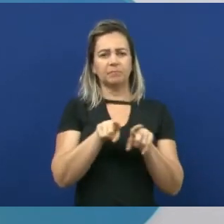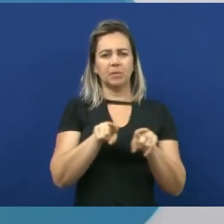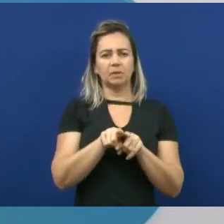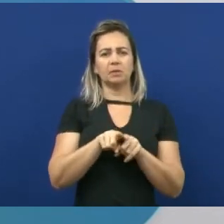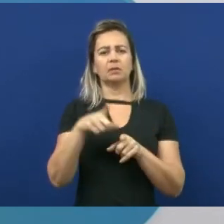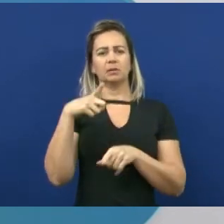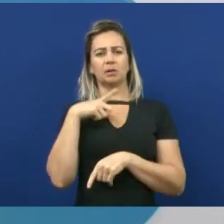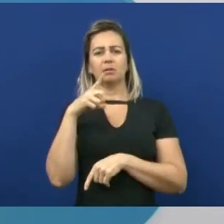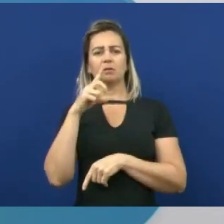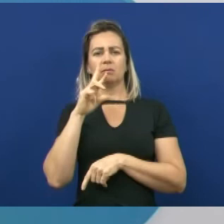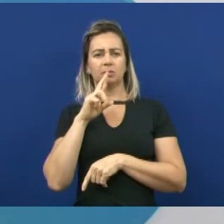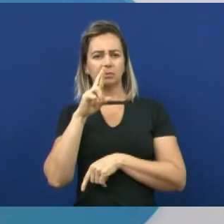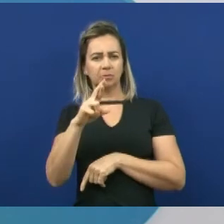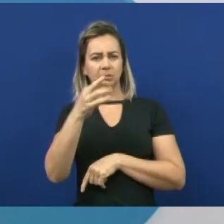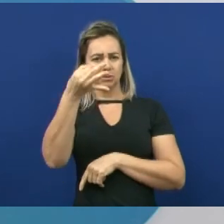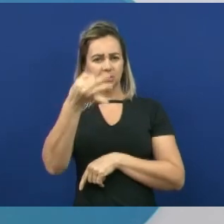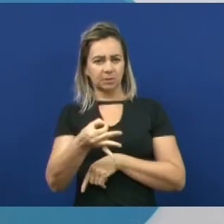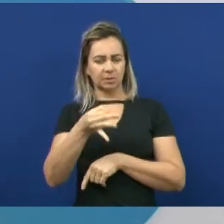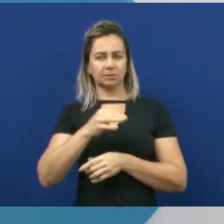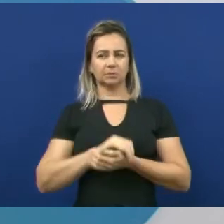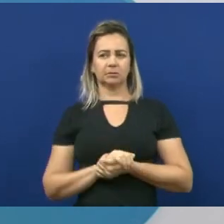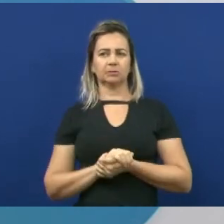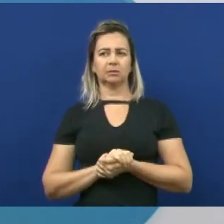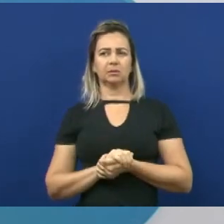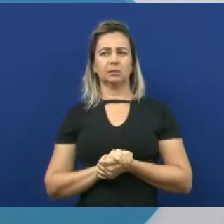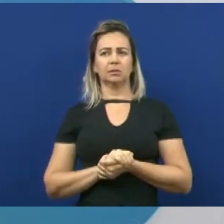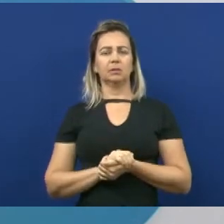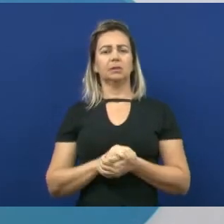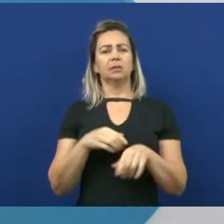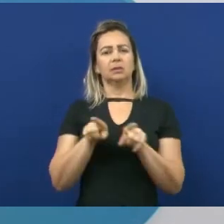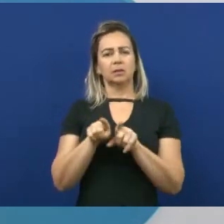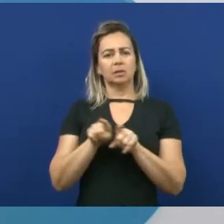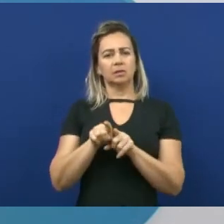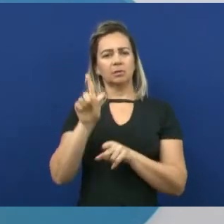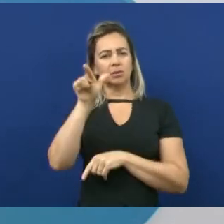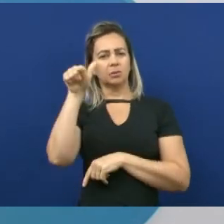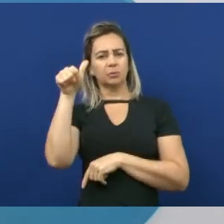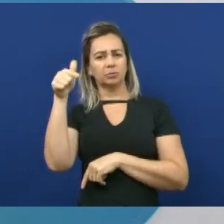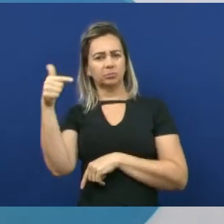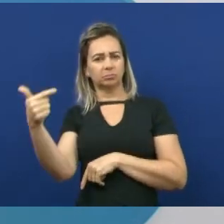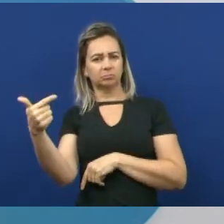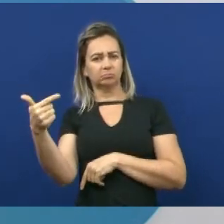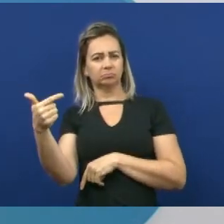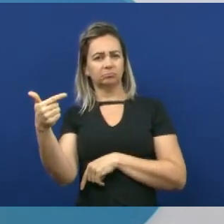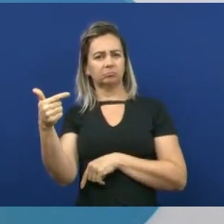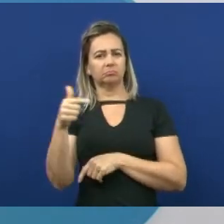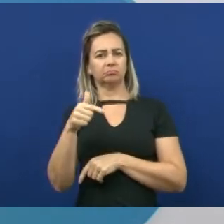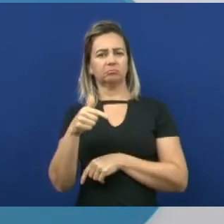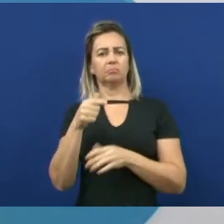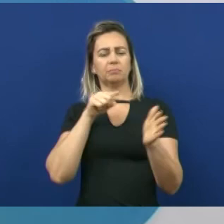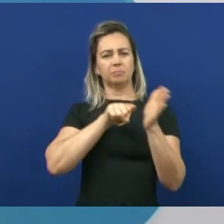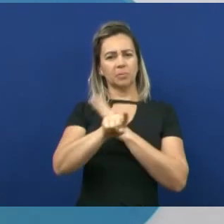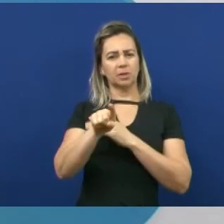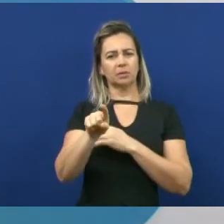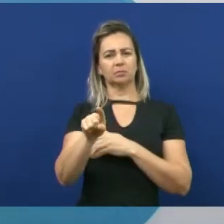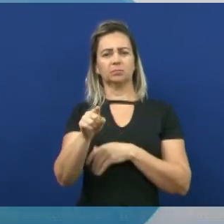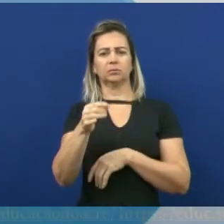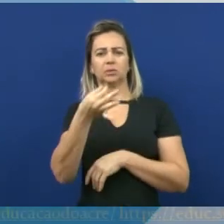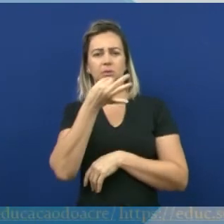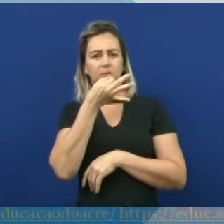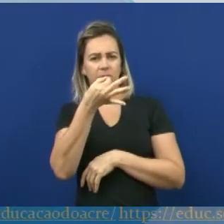resposta. Para além dessa pergunta, nós deixaremos também uma outra pergunta e uma